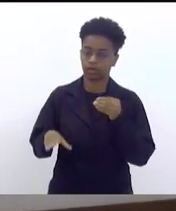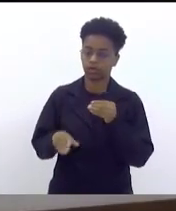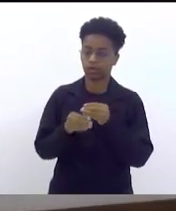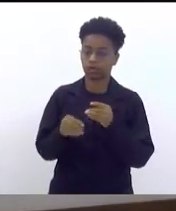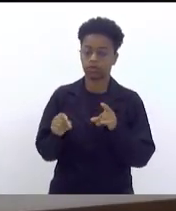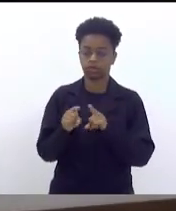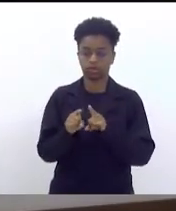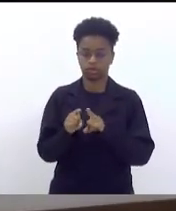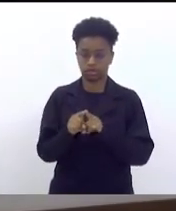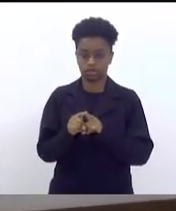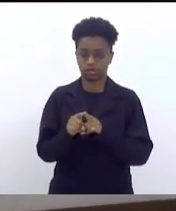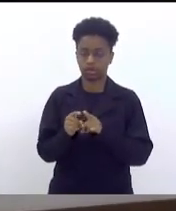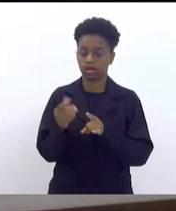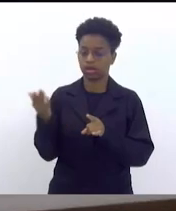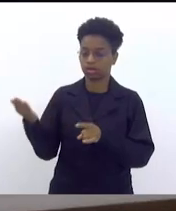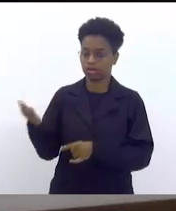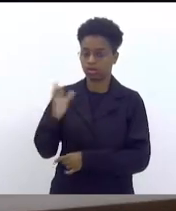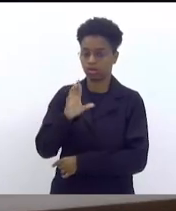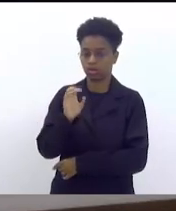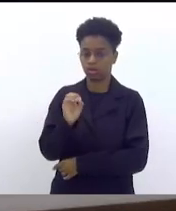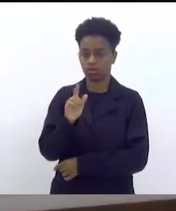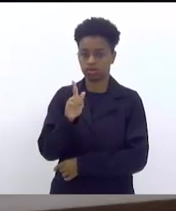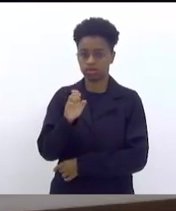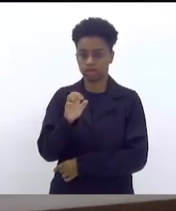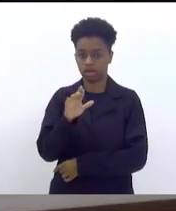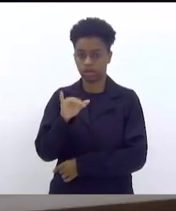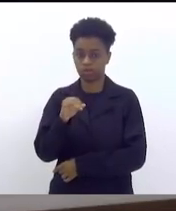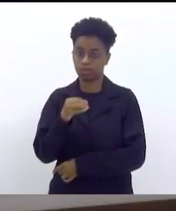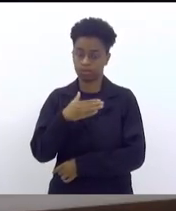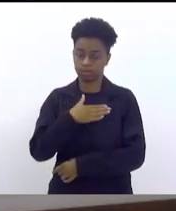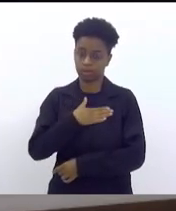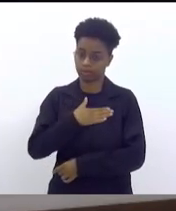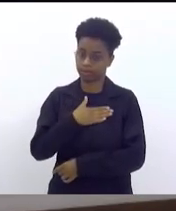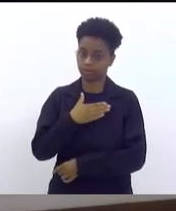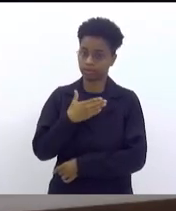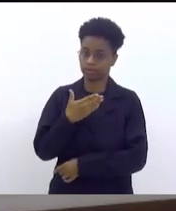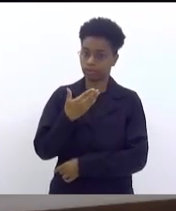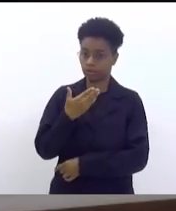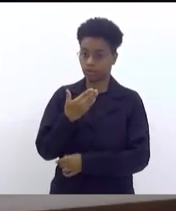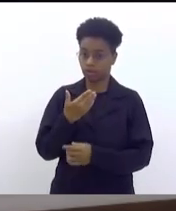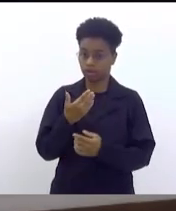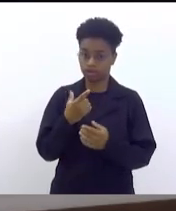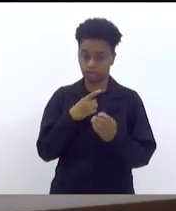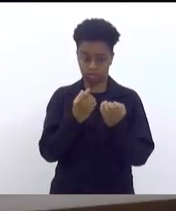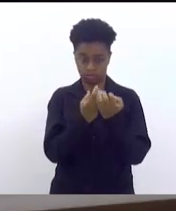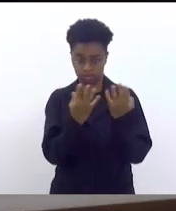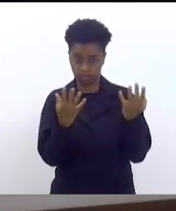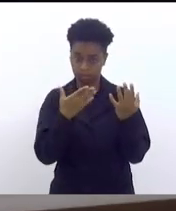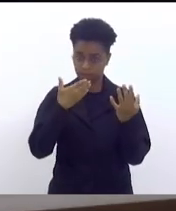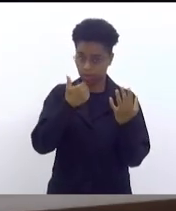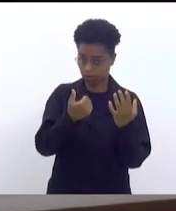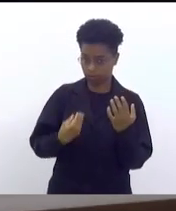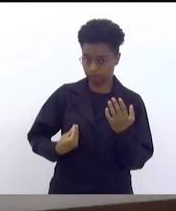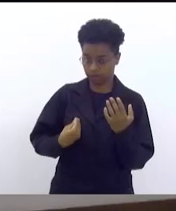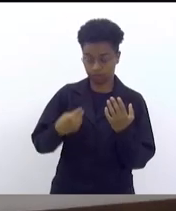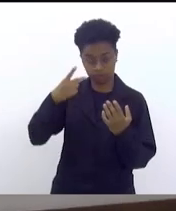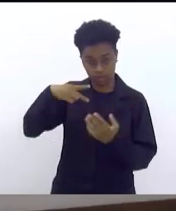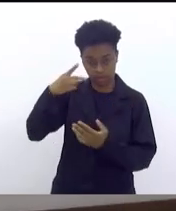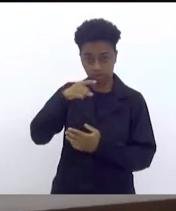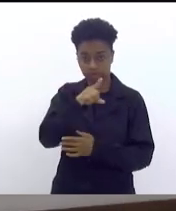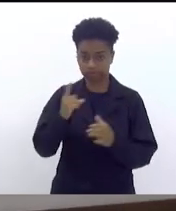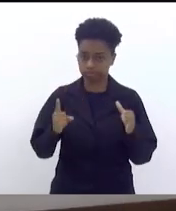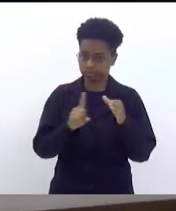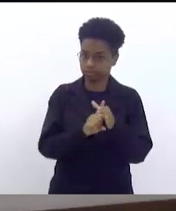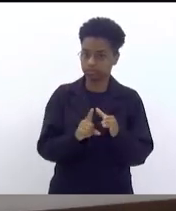nessa frente Ampla que na pessoa do vereador Rogério para mim um dos melhores vereadores daqui do município do Rio então vossa excelência está convidada